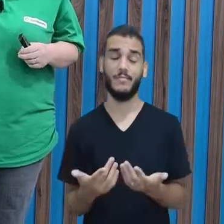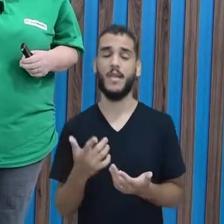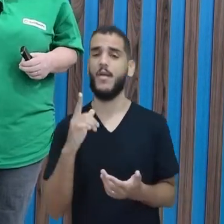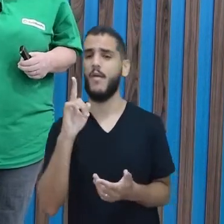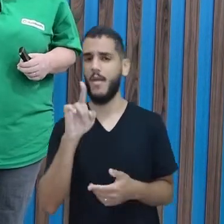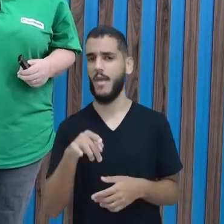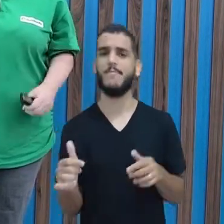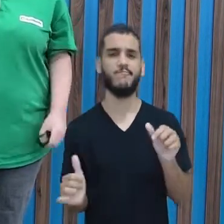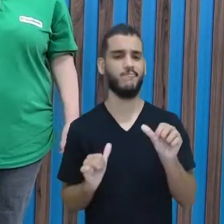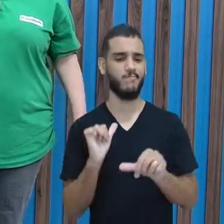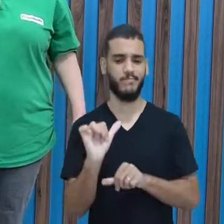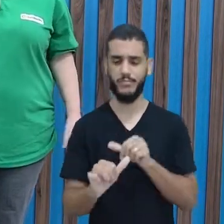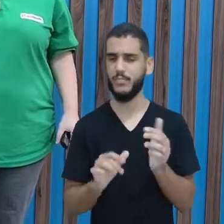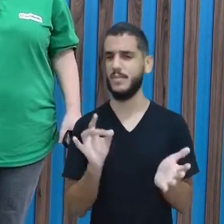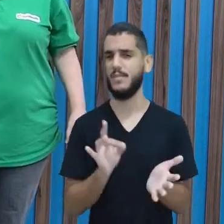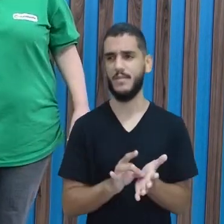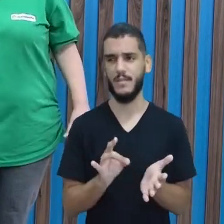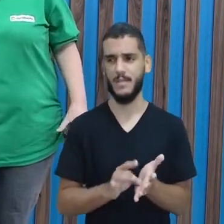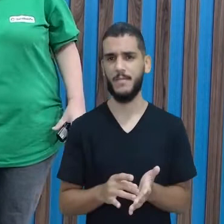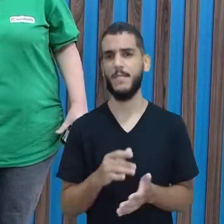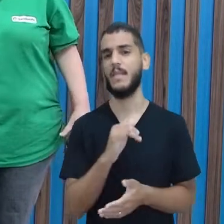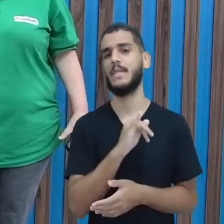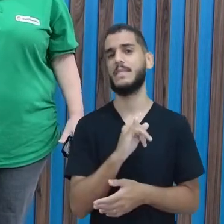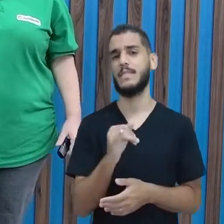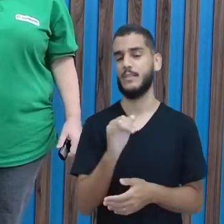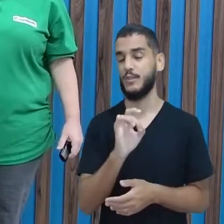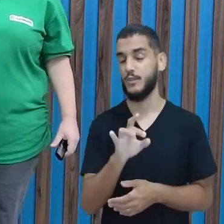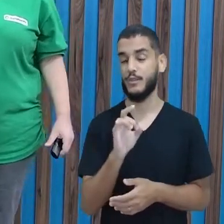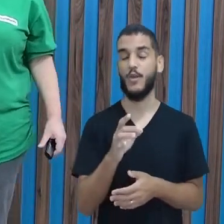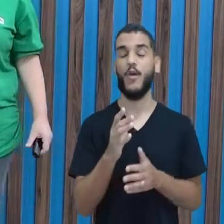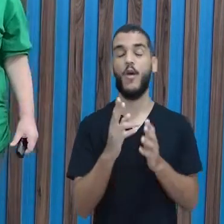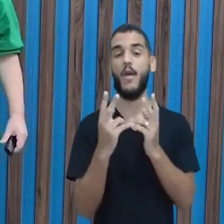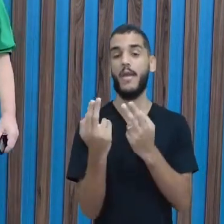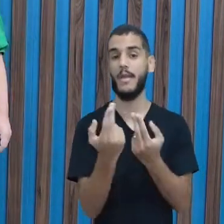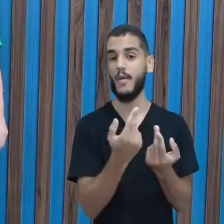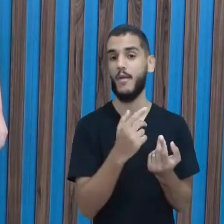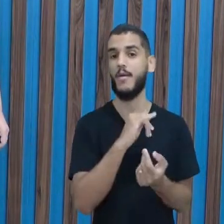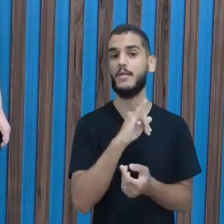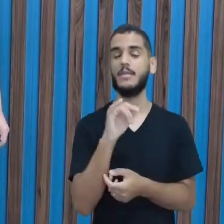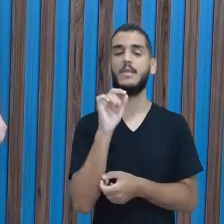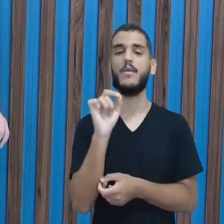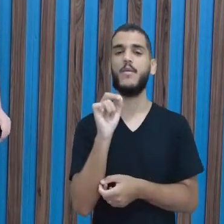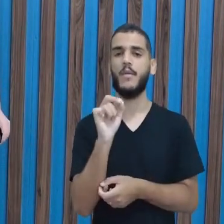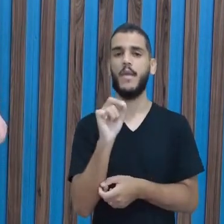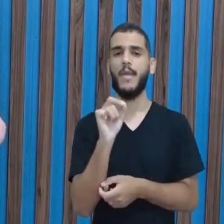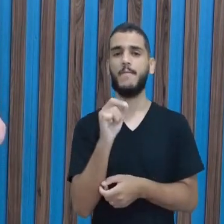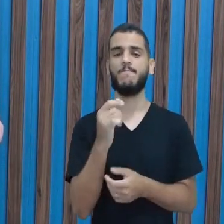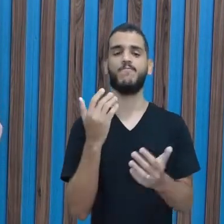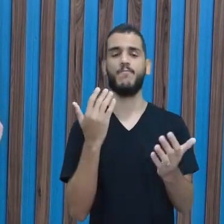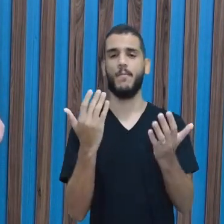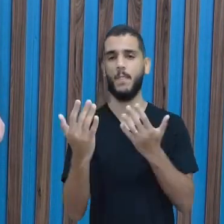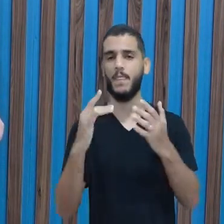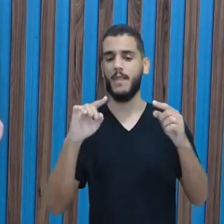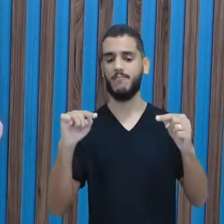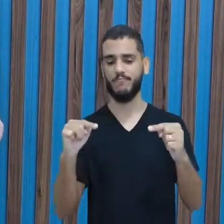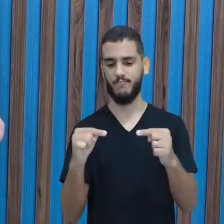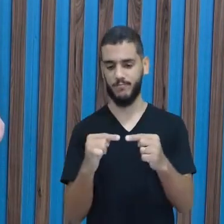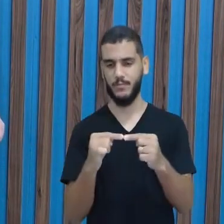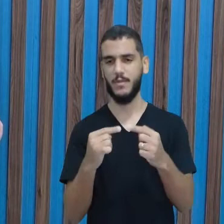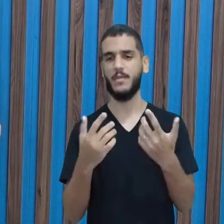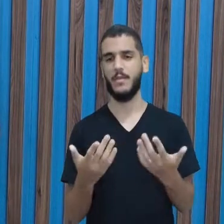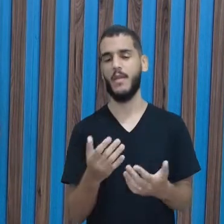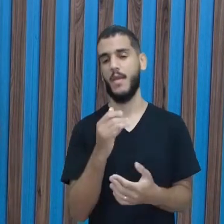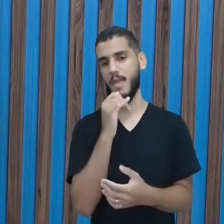invertido mesmo. Estaria igualzinho se fosse diretamente proporcional. Como, por exemplo, se